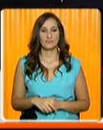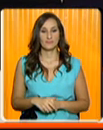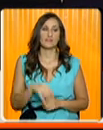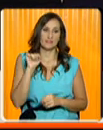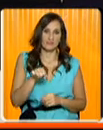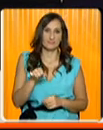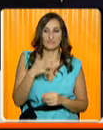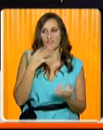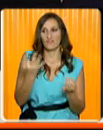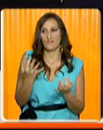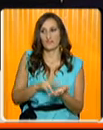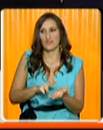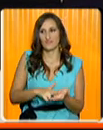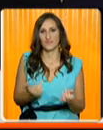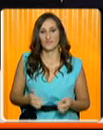Sim, é.